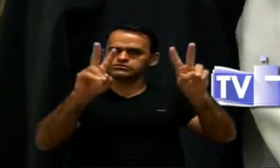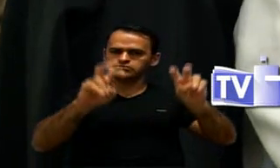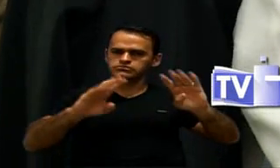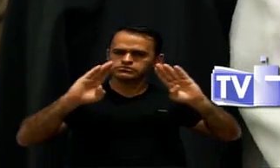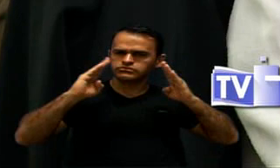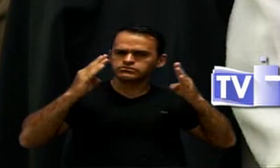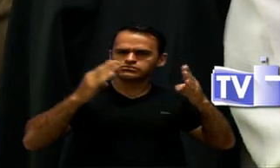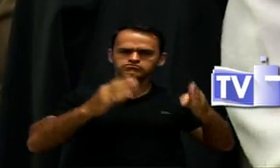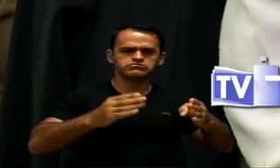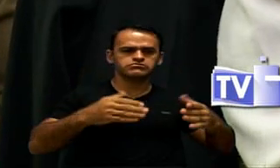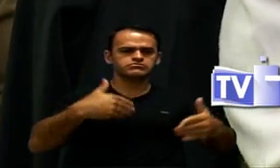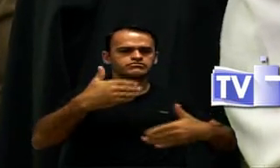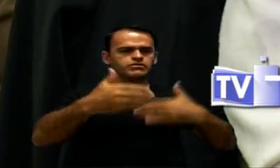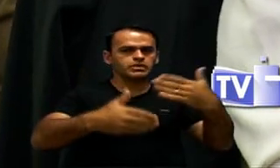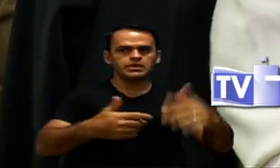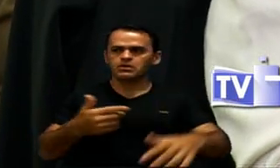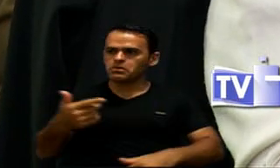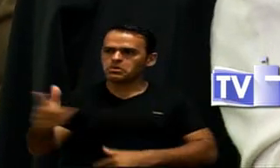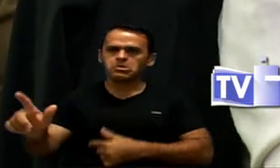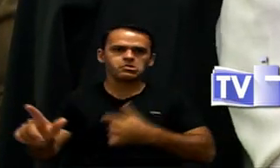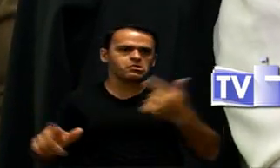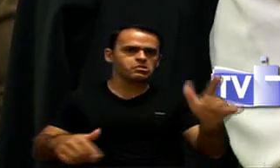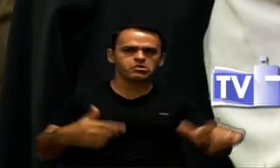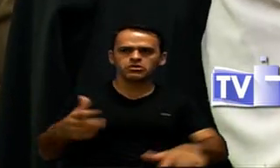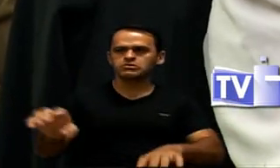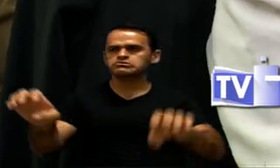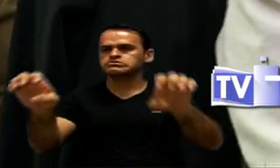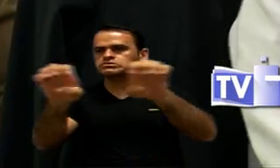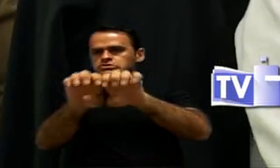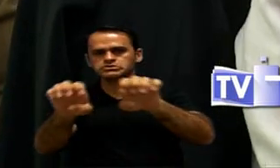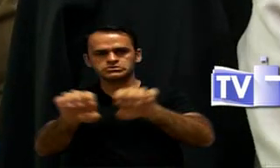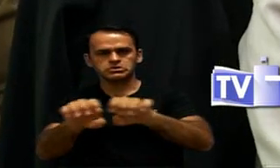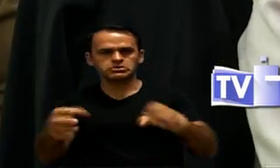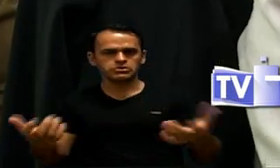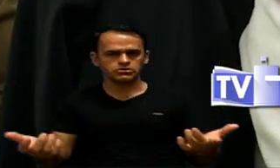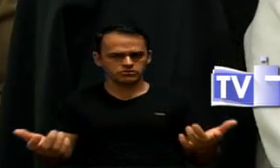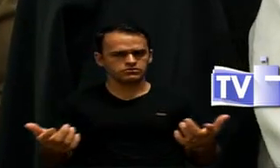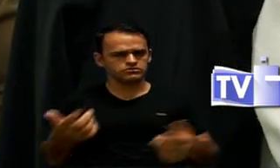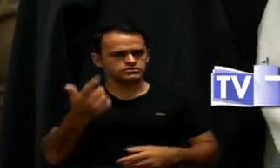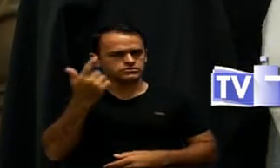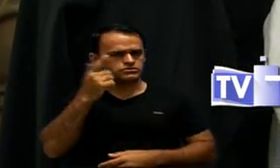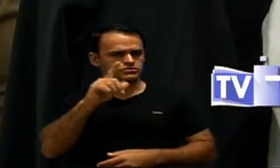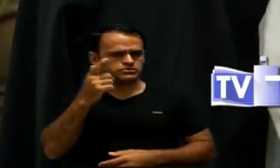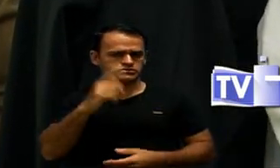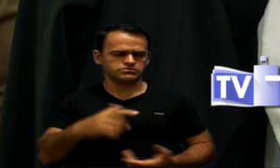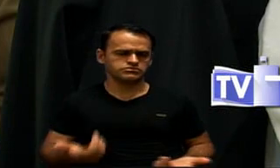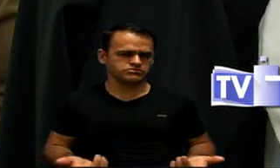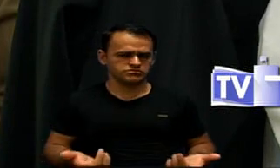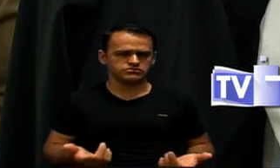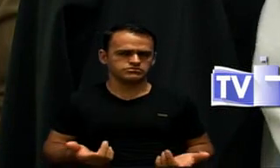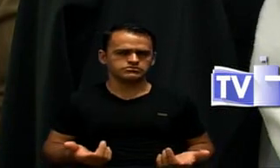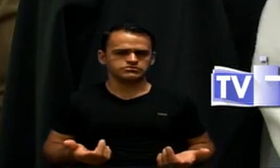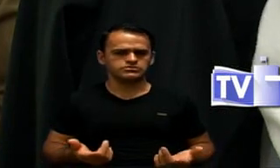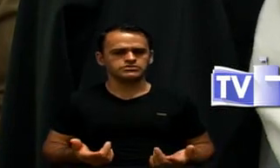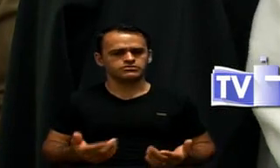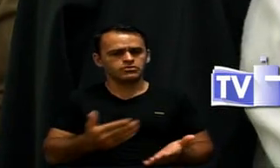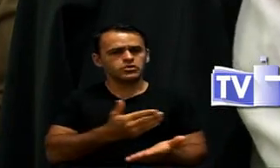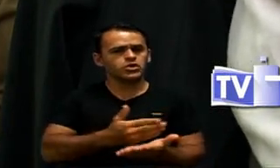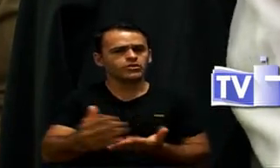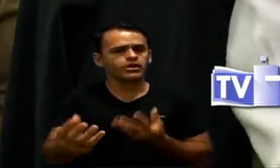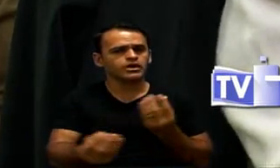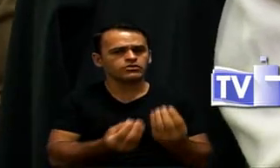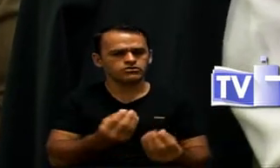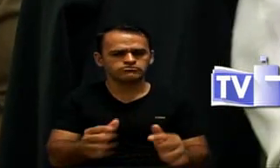Depois a gente vai procurar as estruturas hierárquicas superiores, porque a coisa não vem de cima para baixo, a gente